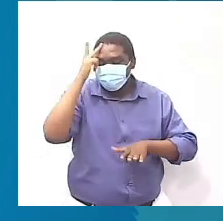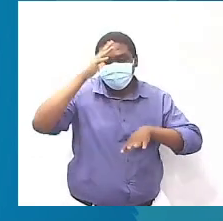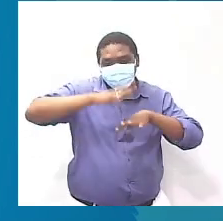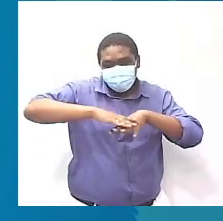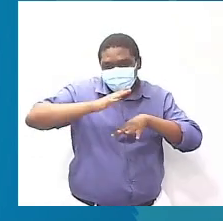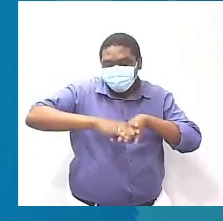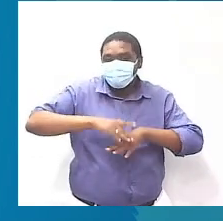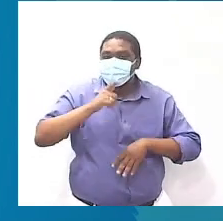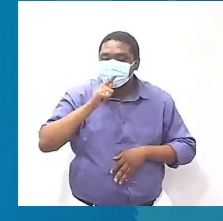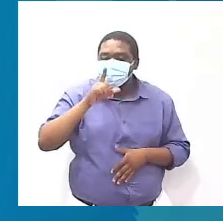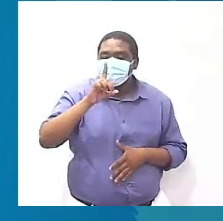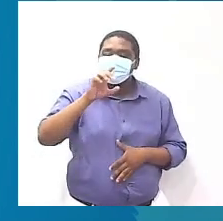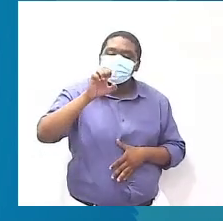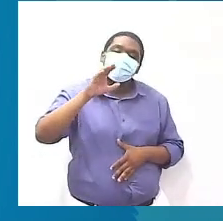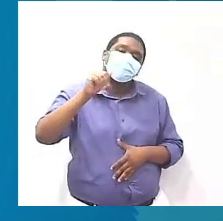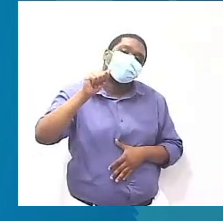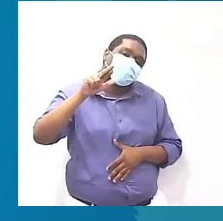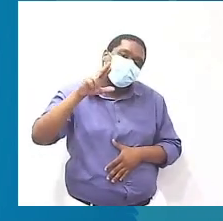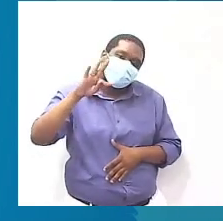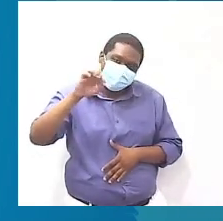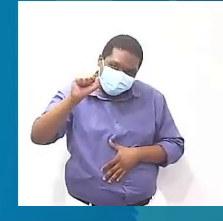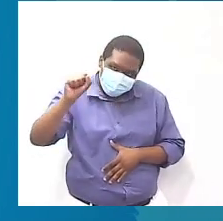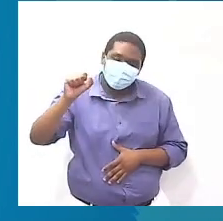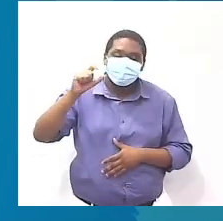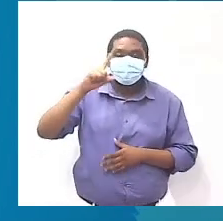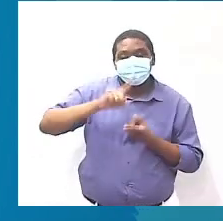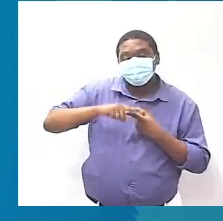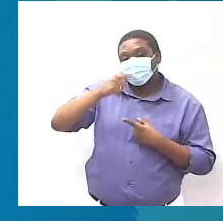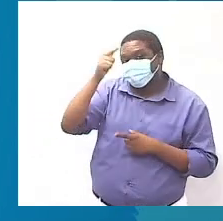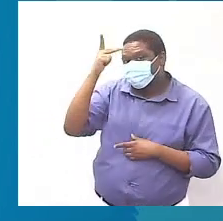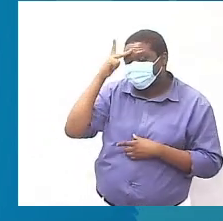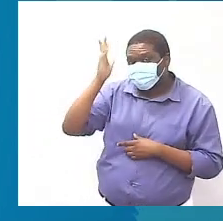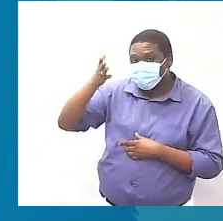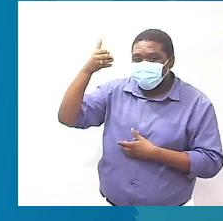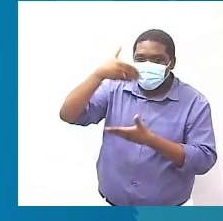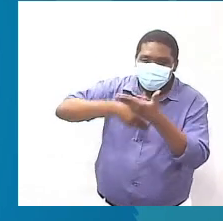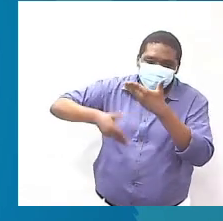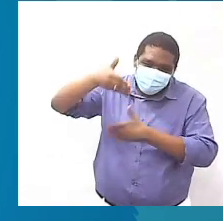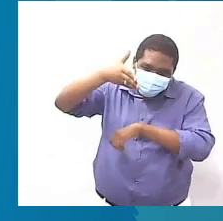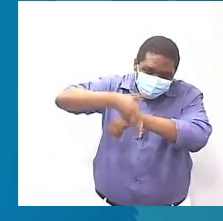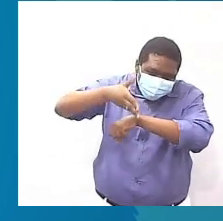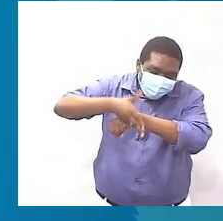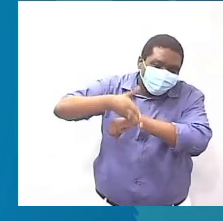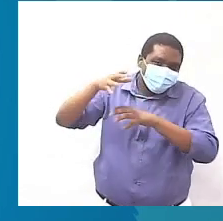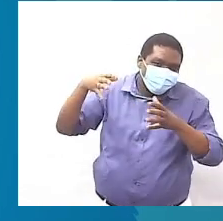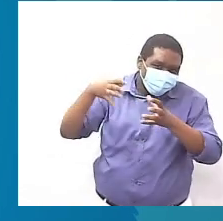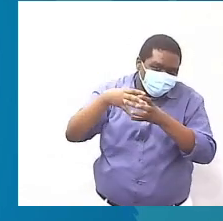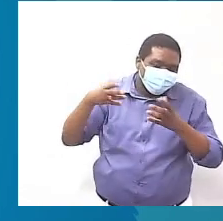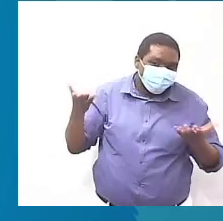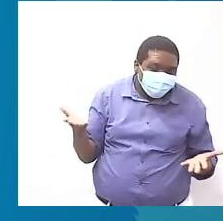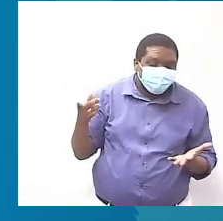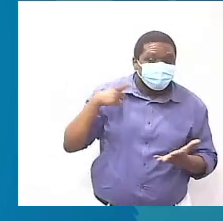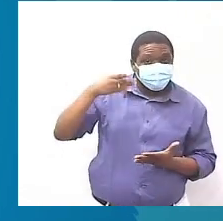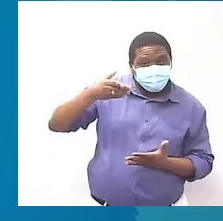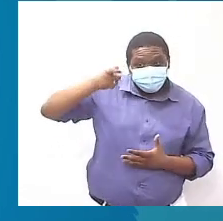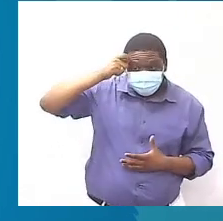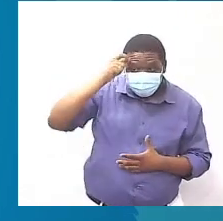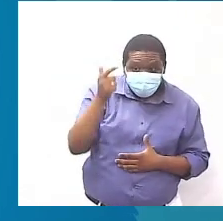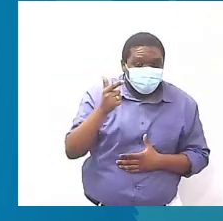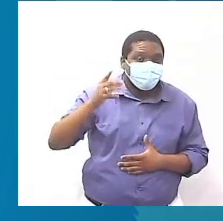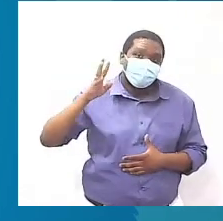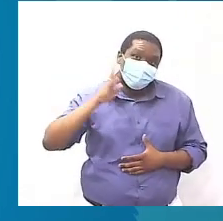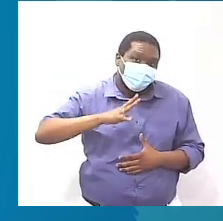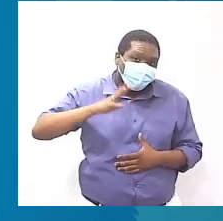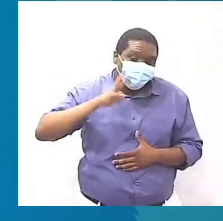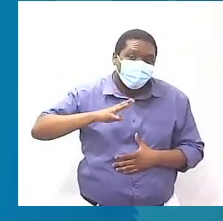como Descartes, como outros que já participavam, tá, dessa linha, e aí ele trouxe essa ideia muito legal